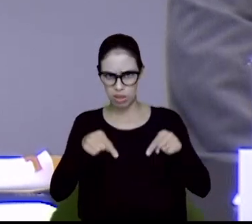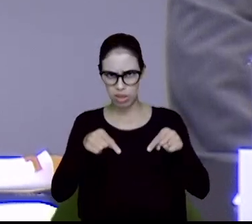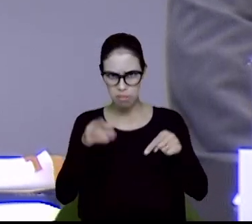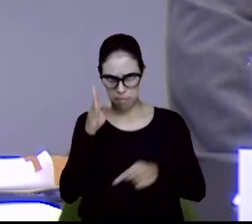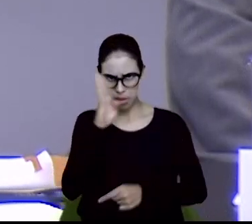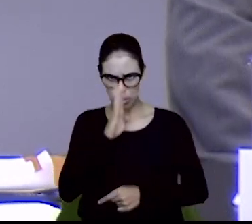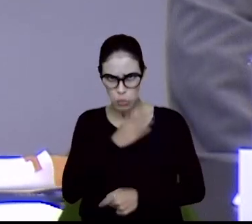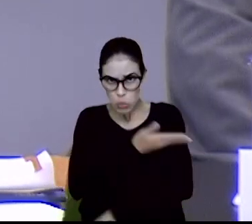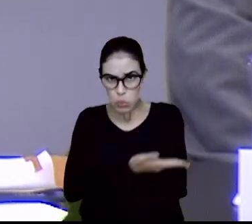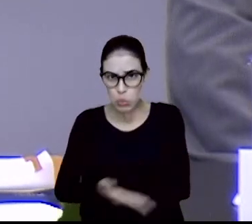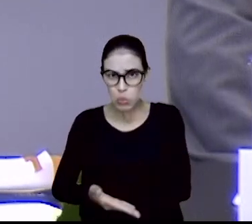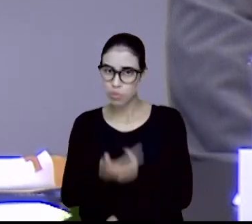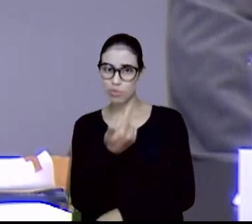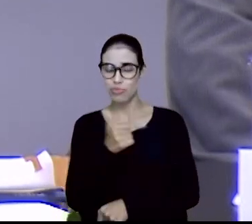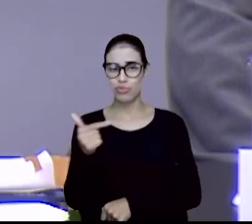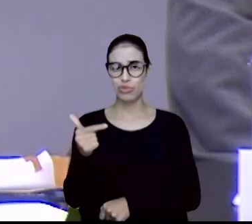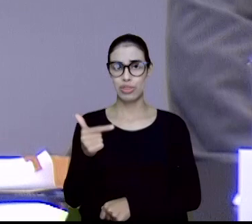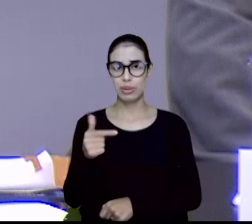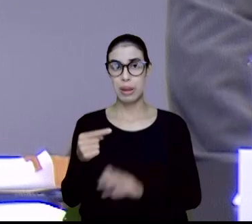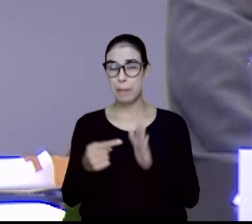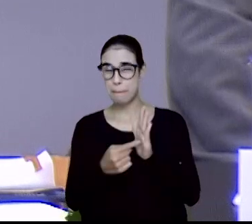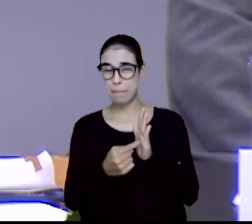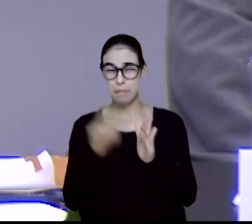mais importante